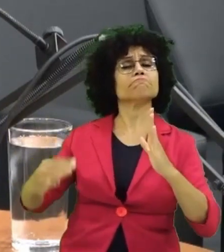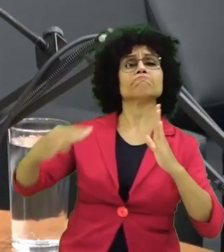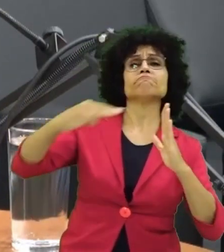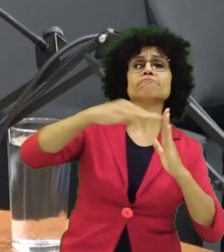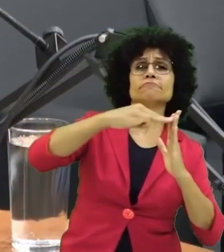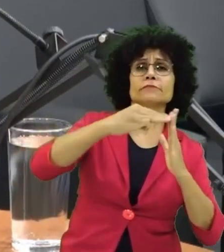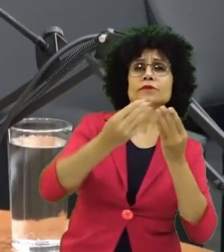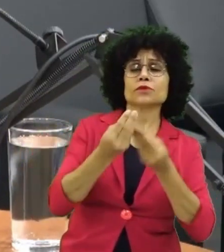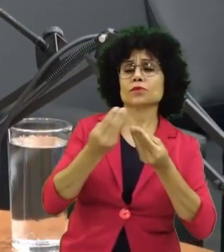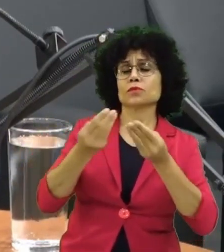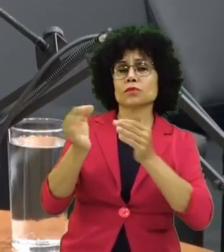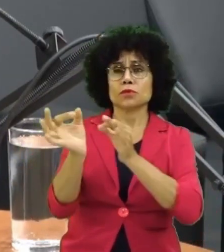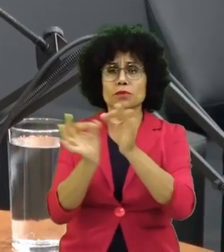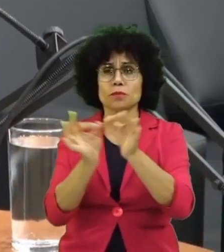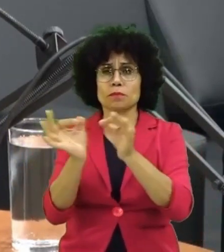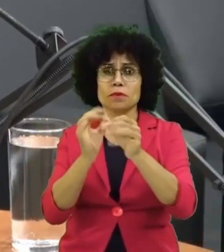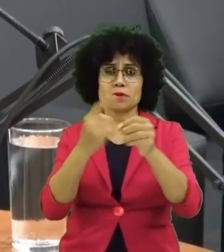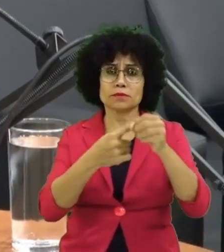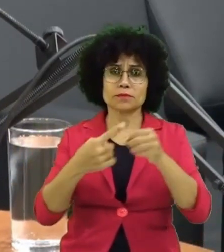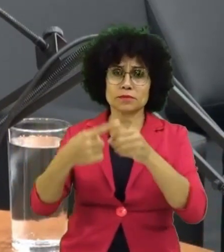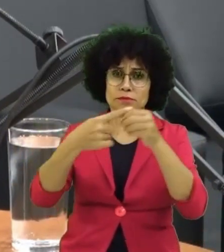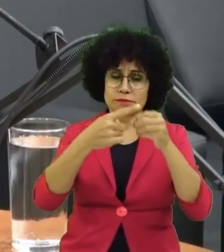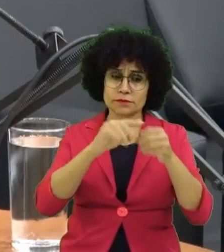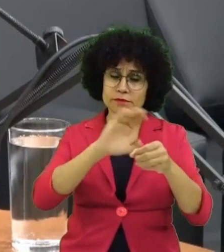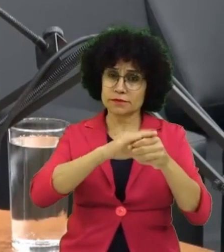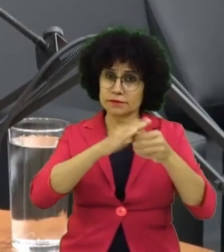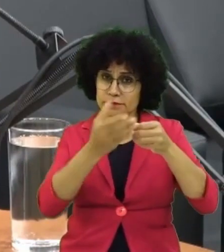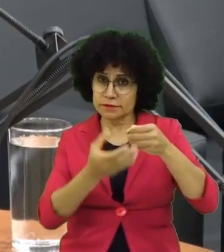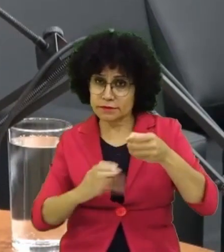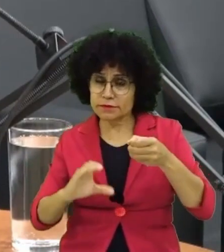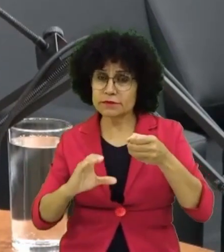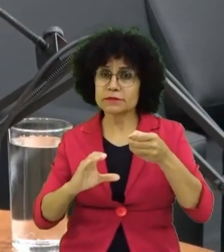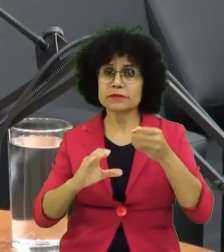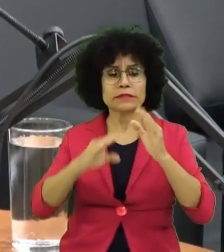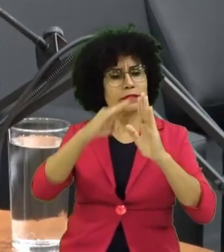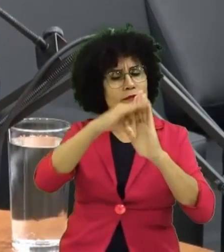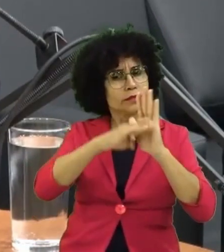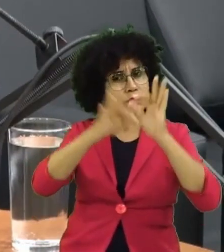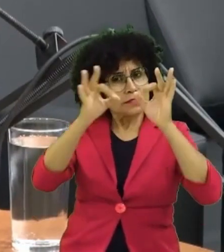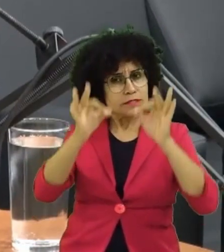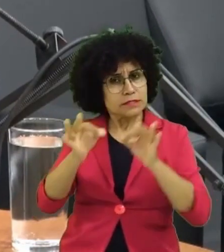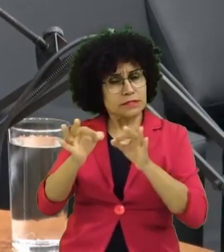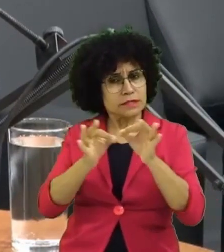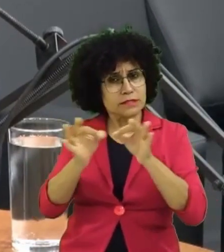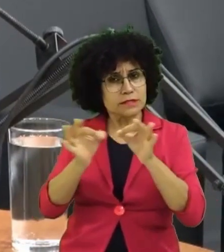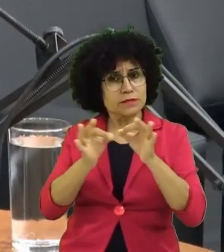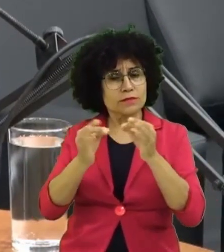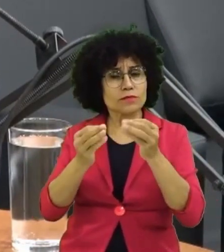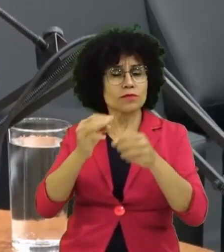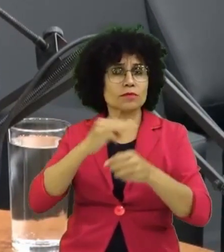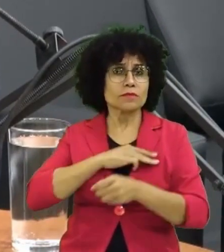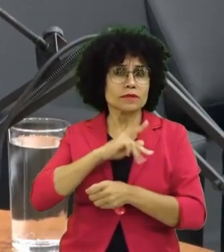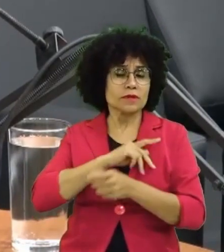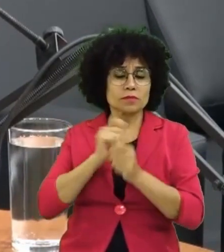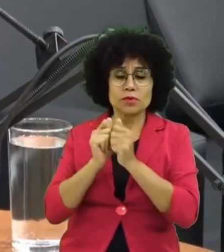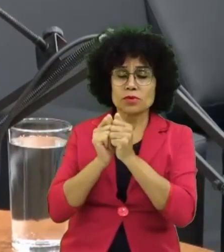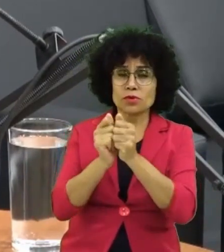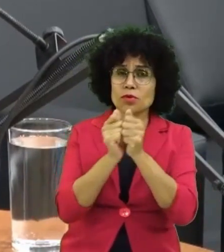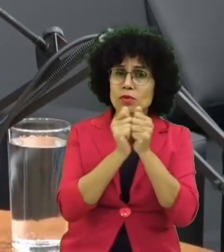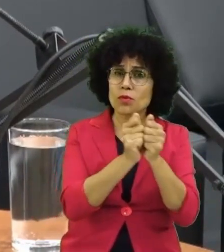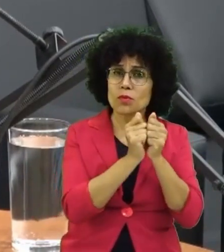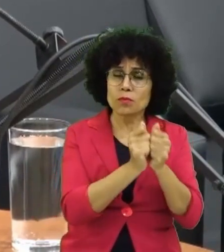via cumprimento dos planos municipais de saneamento, estabelecer as metas lá do plano para o Ministério Público acompanhar